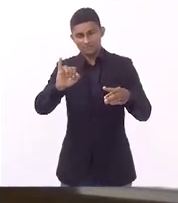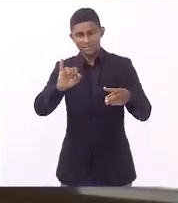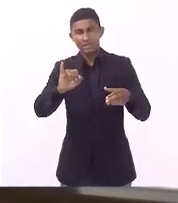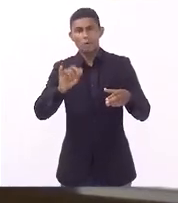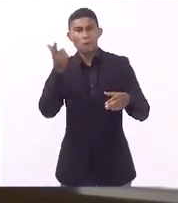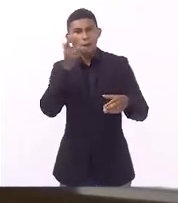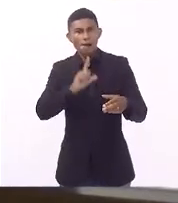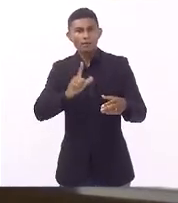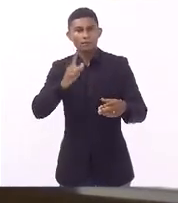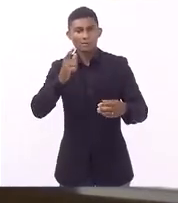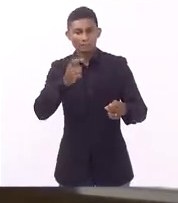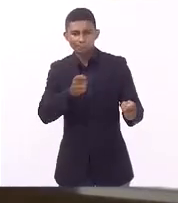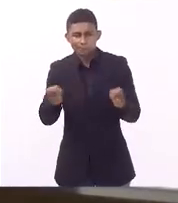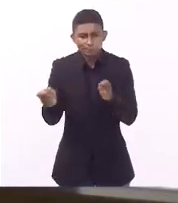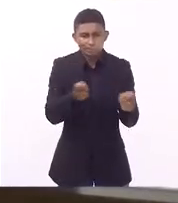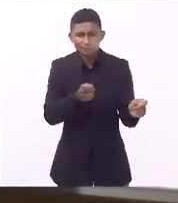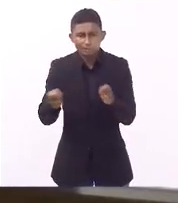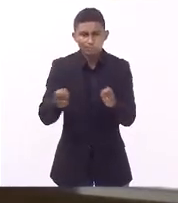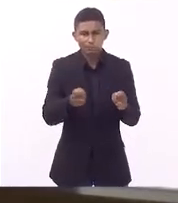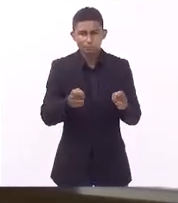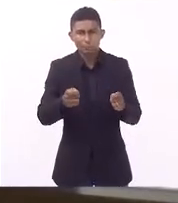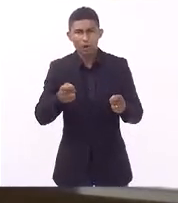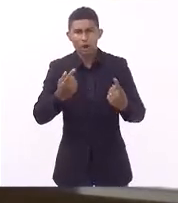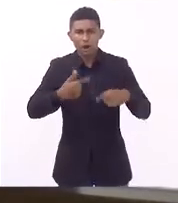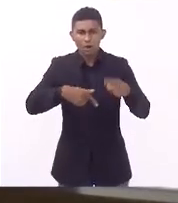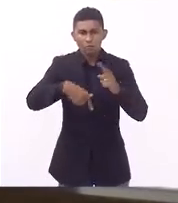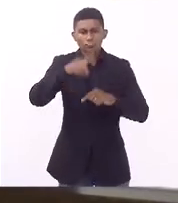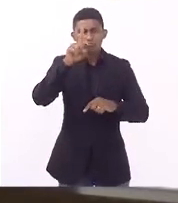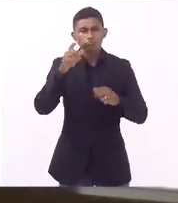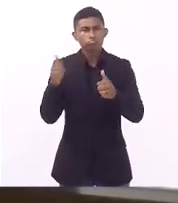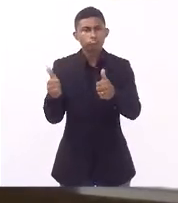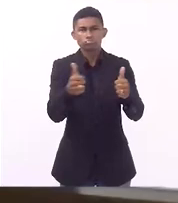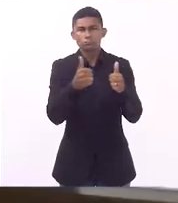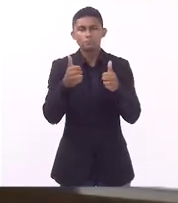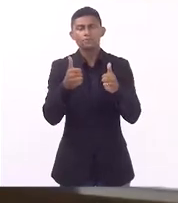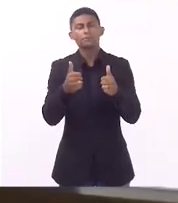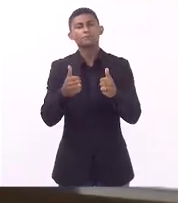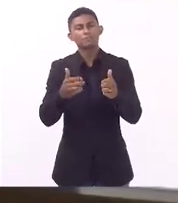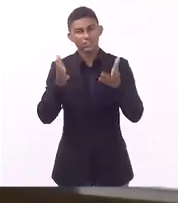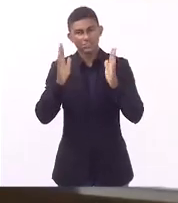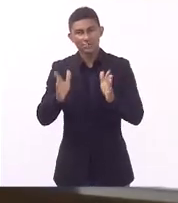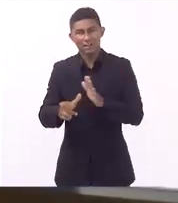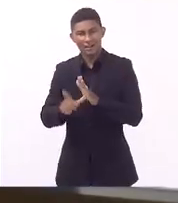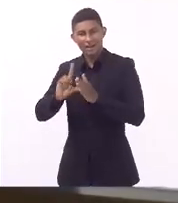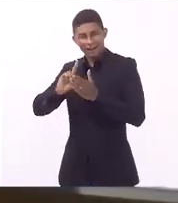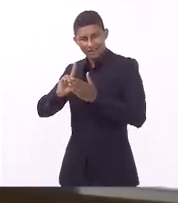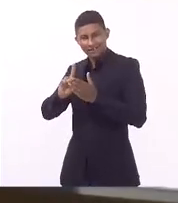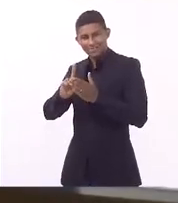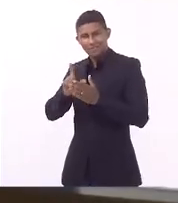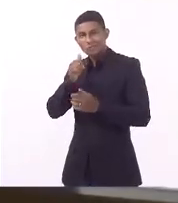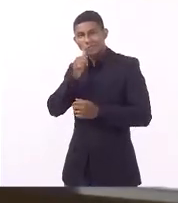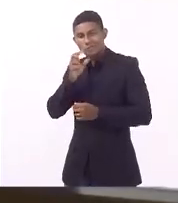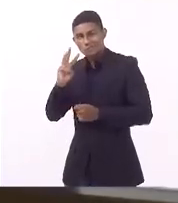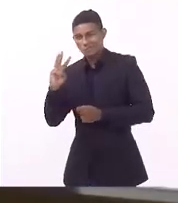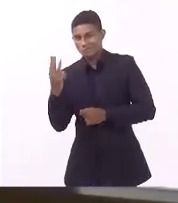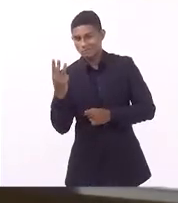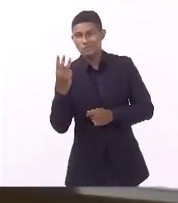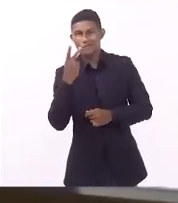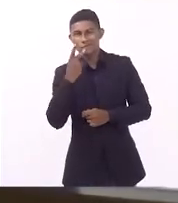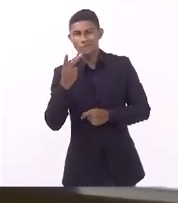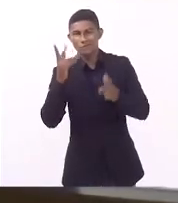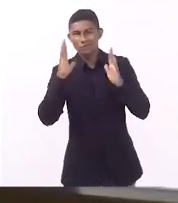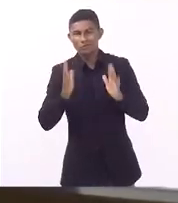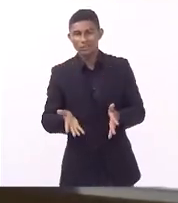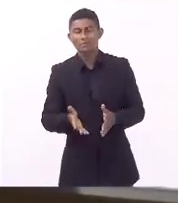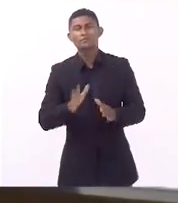dito pela Flávia e pela Cristina, mas é sempre bom enfatizar. porque a